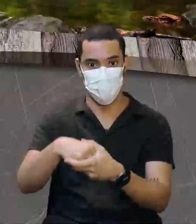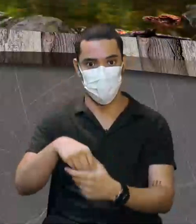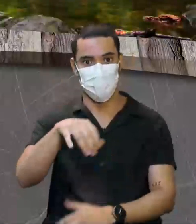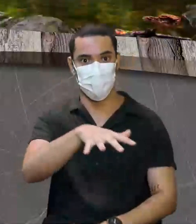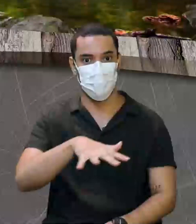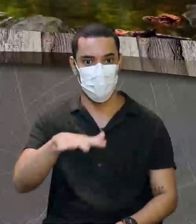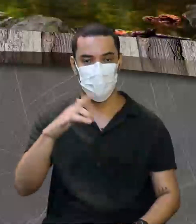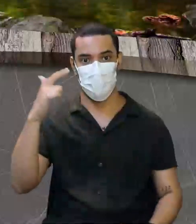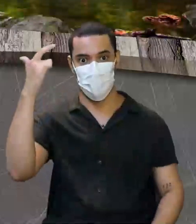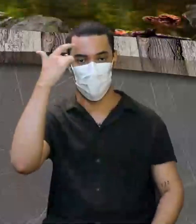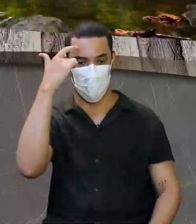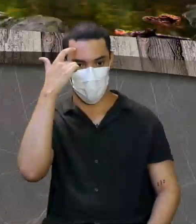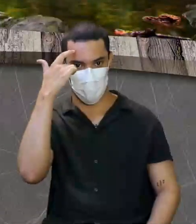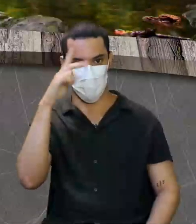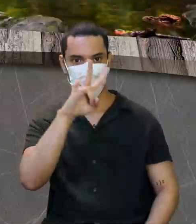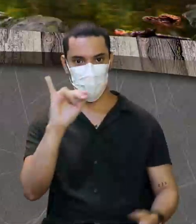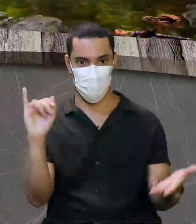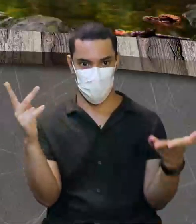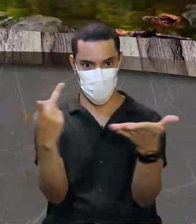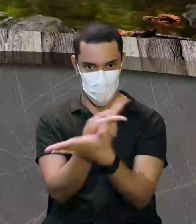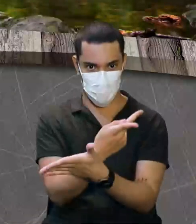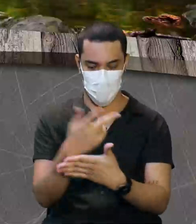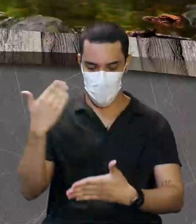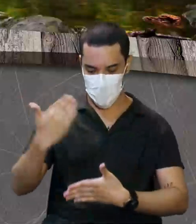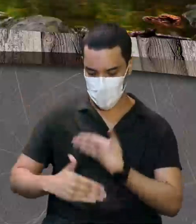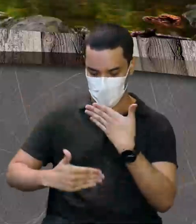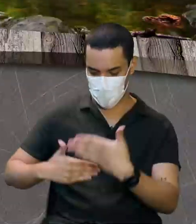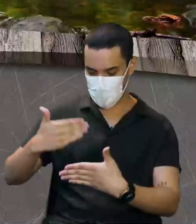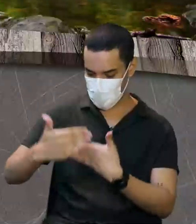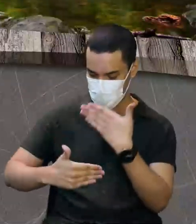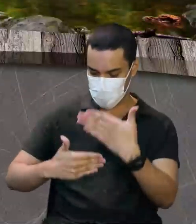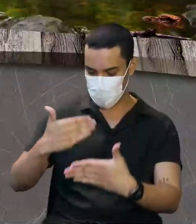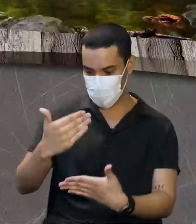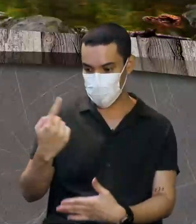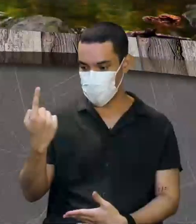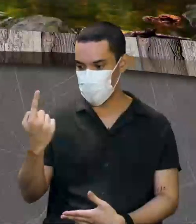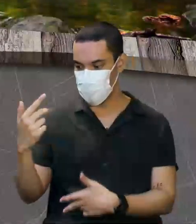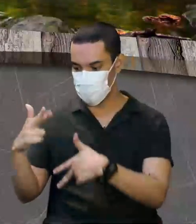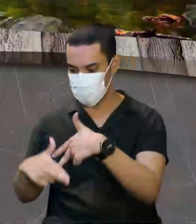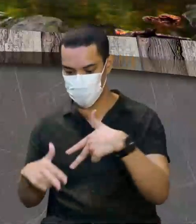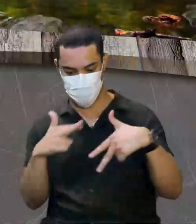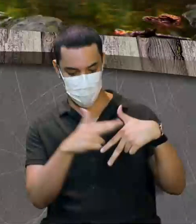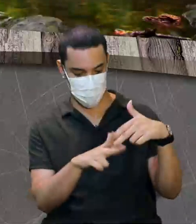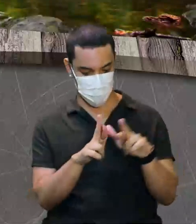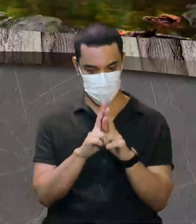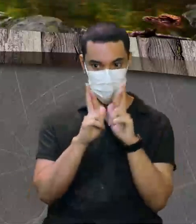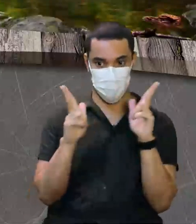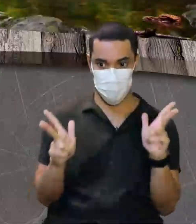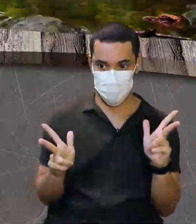região do crânio vai acontecendo gradativamente entre um gênero e outro,